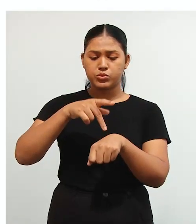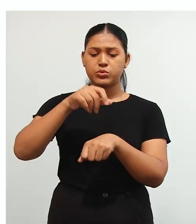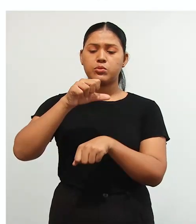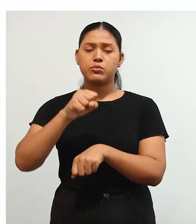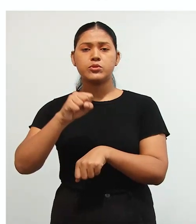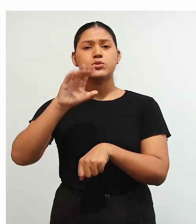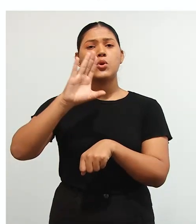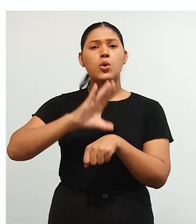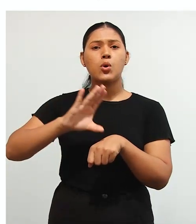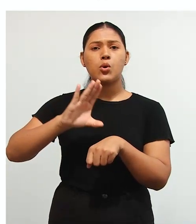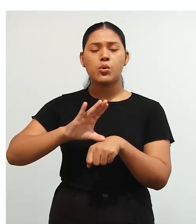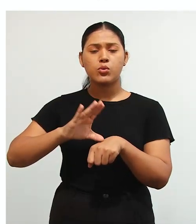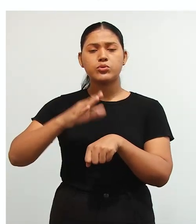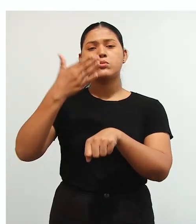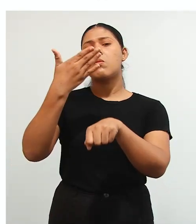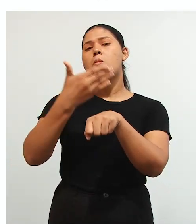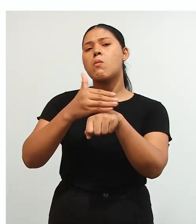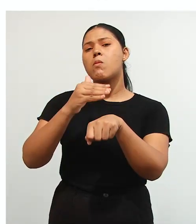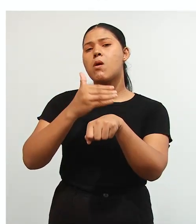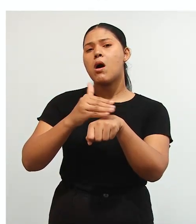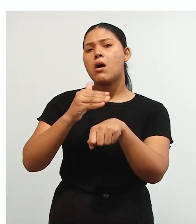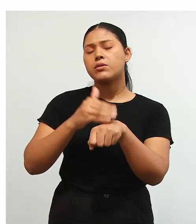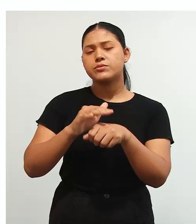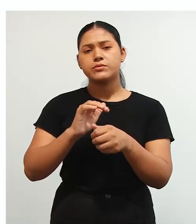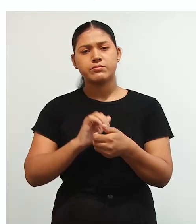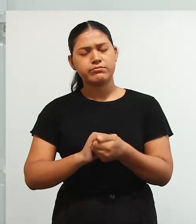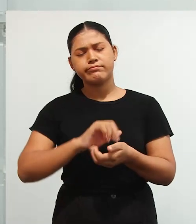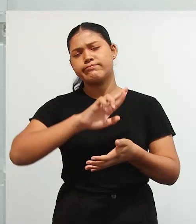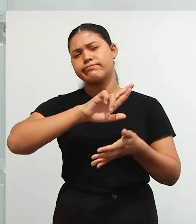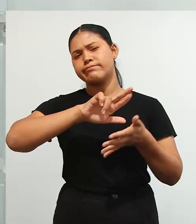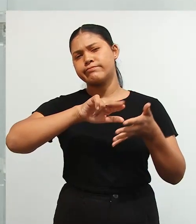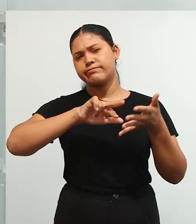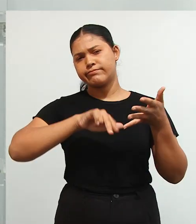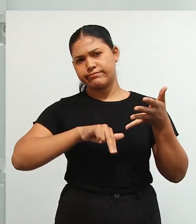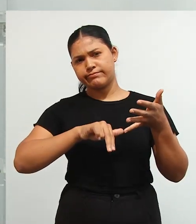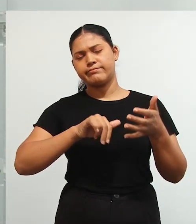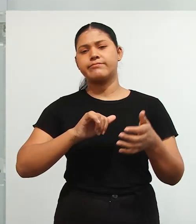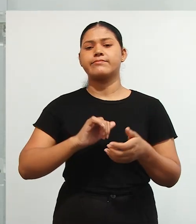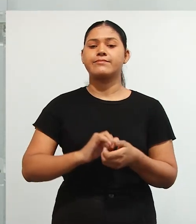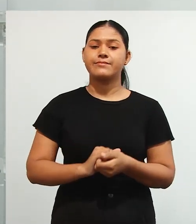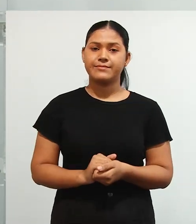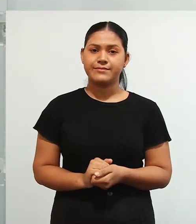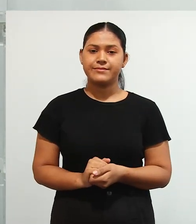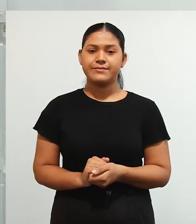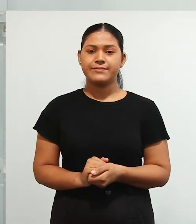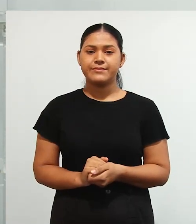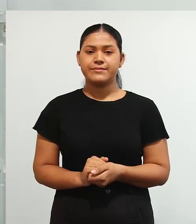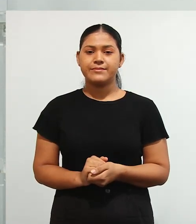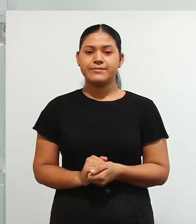de capacitação e por aí afora. Voltemos aqui, por gentileza.